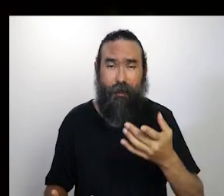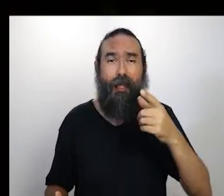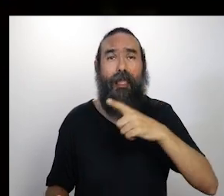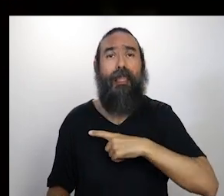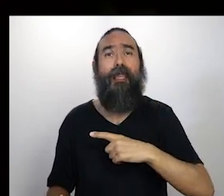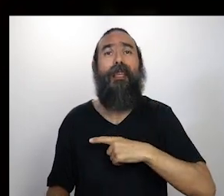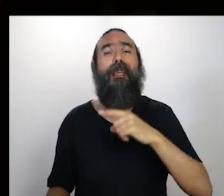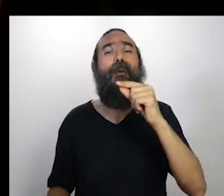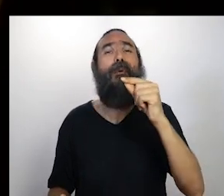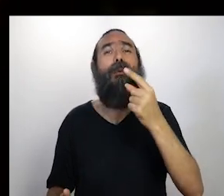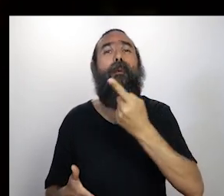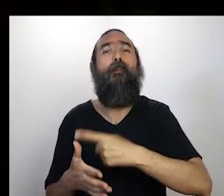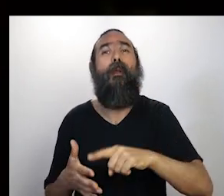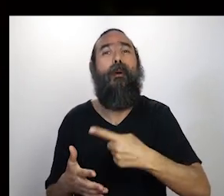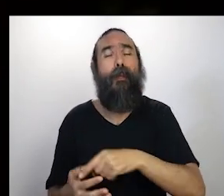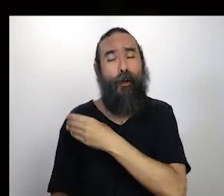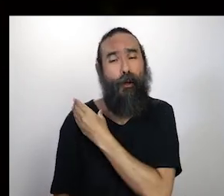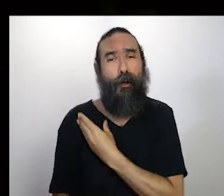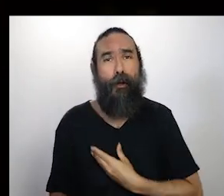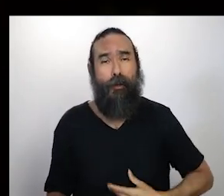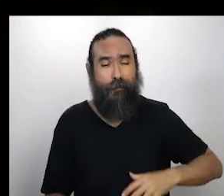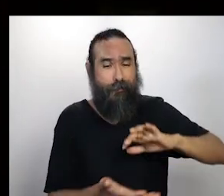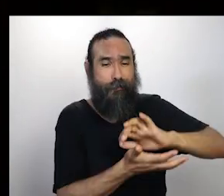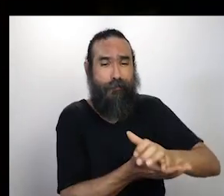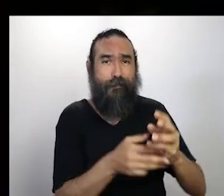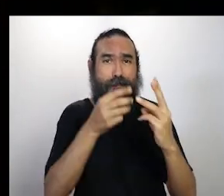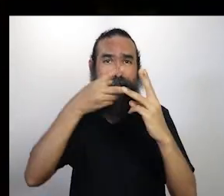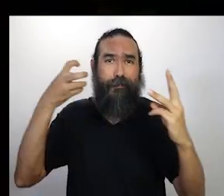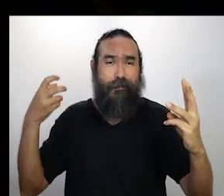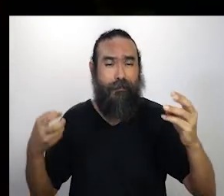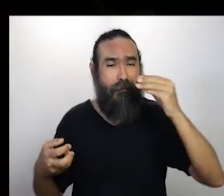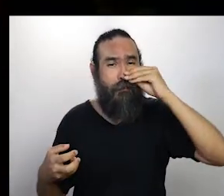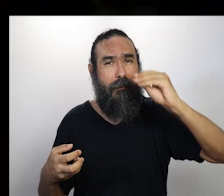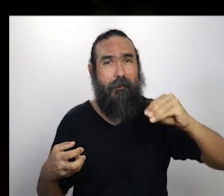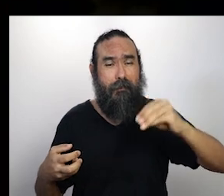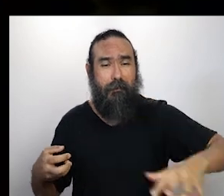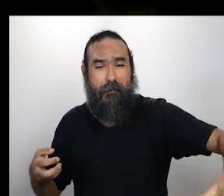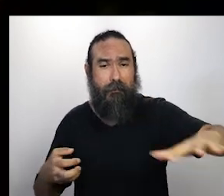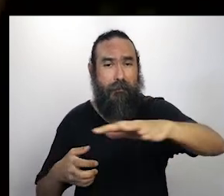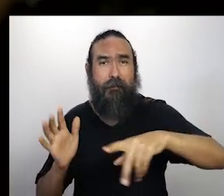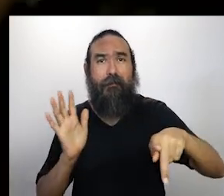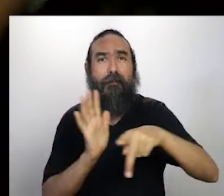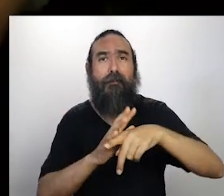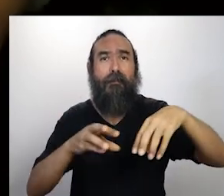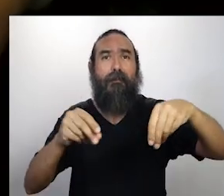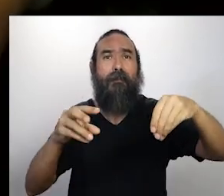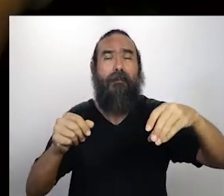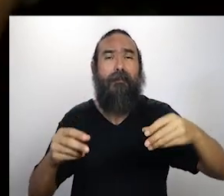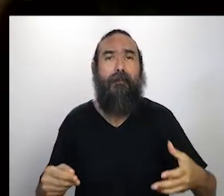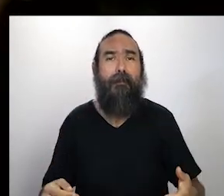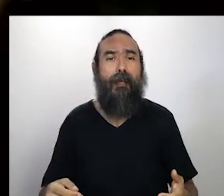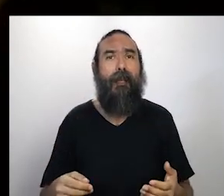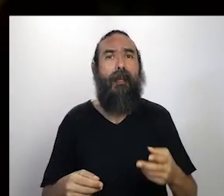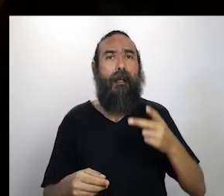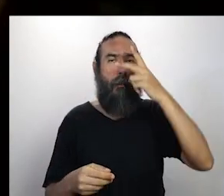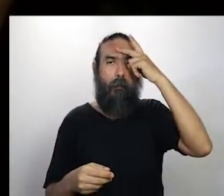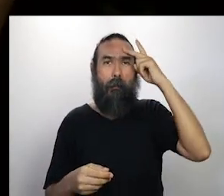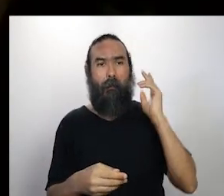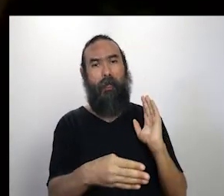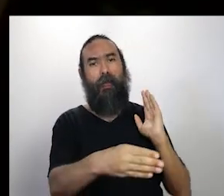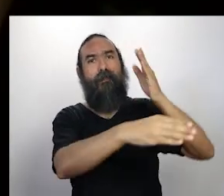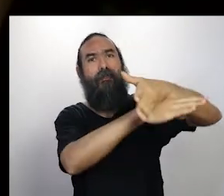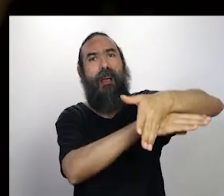questão das demarcações das nossas terras, com a questão da invasão que